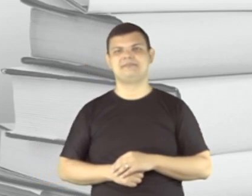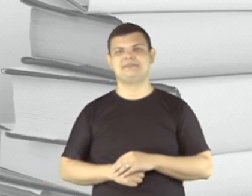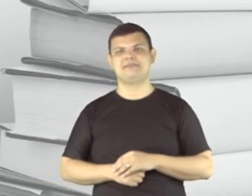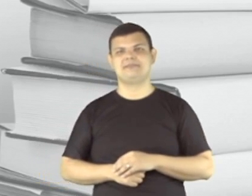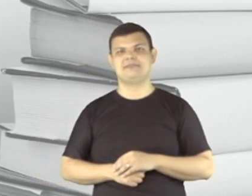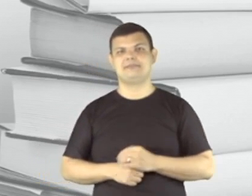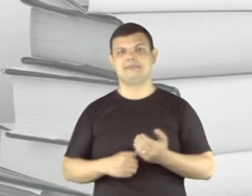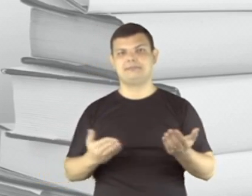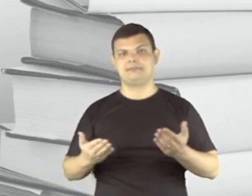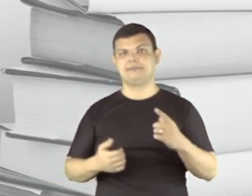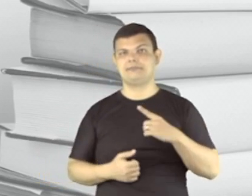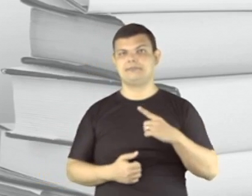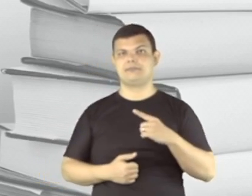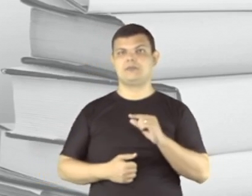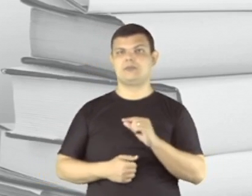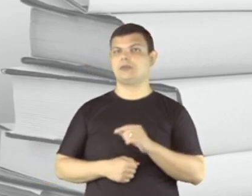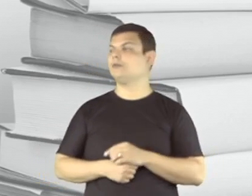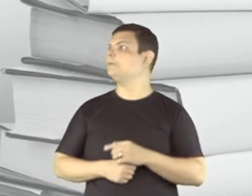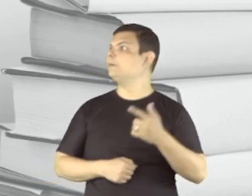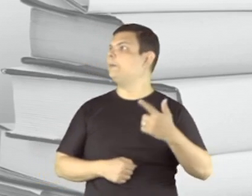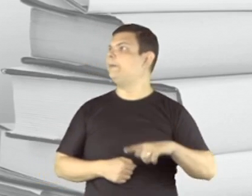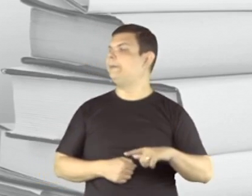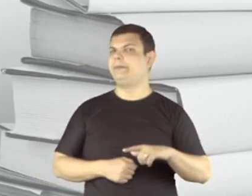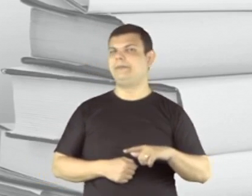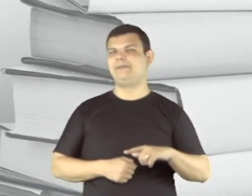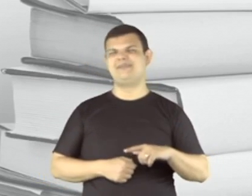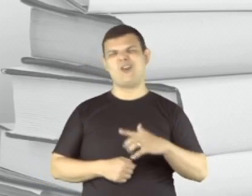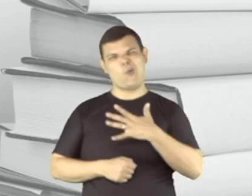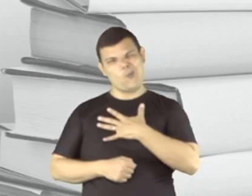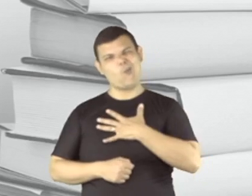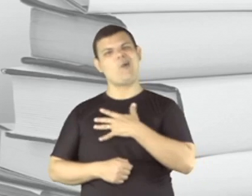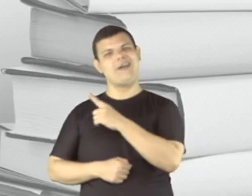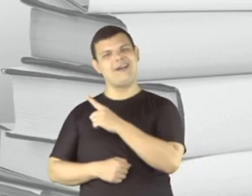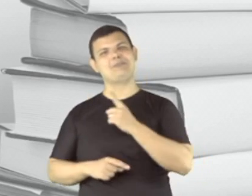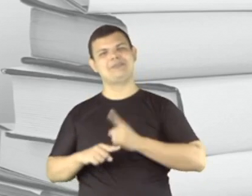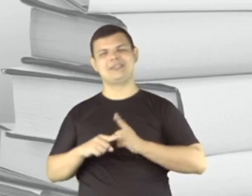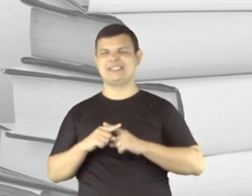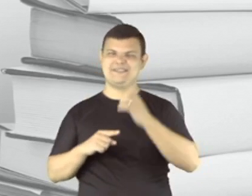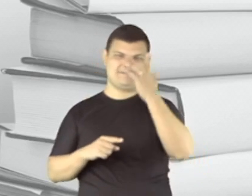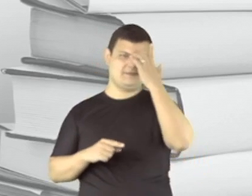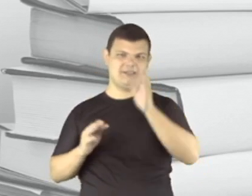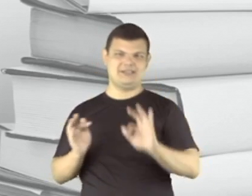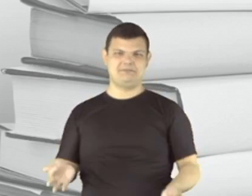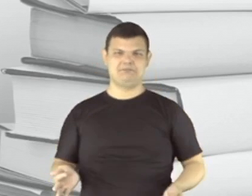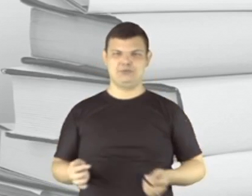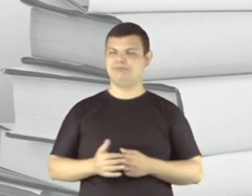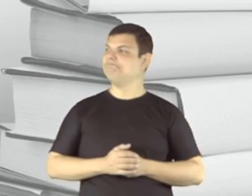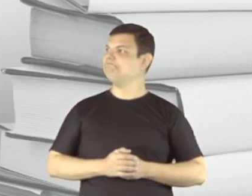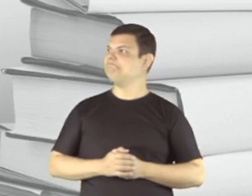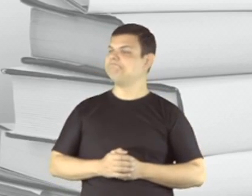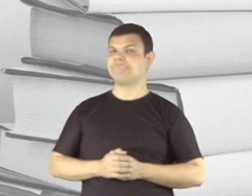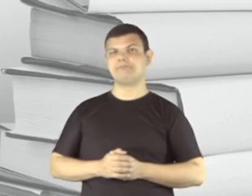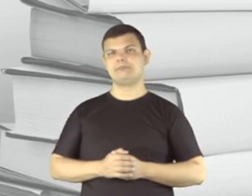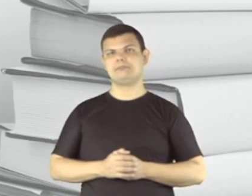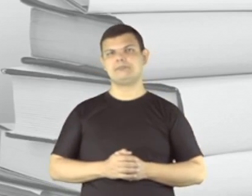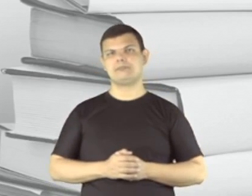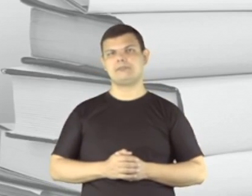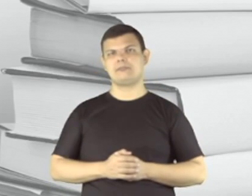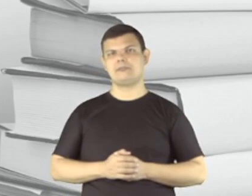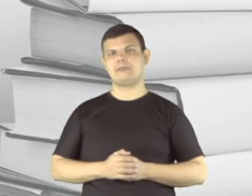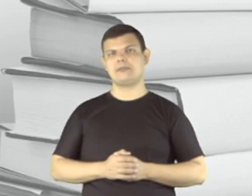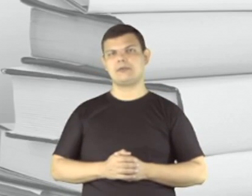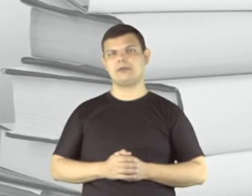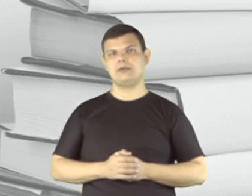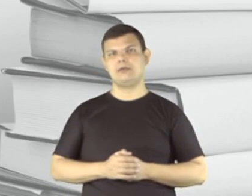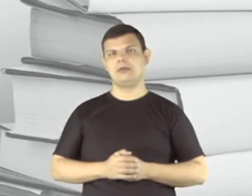Nós temos aqui, ó, mais uma vez, gostei disso aqui porque ele deixa bem fácil aqui. Aqui, anteriormente, só